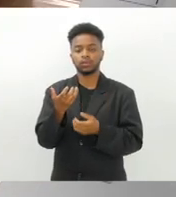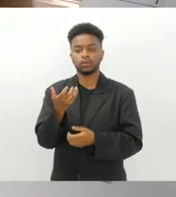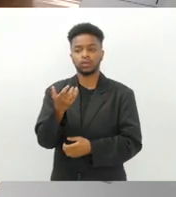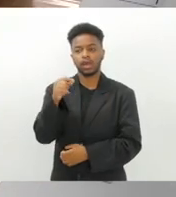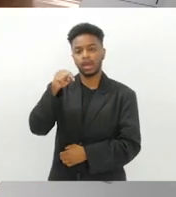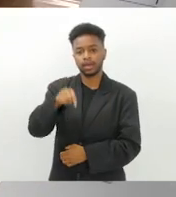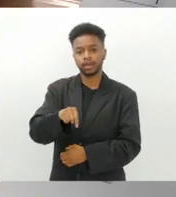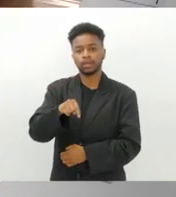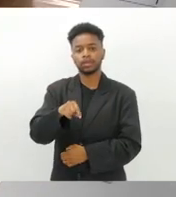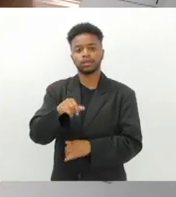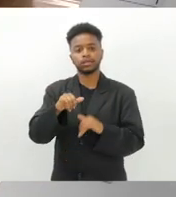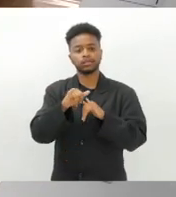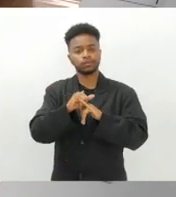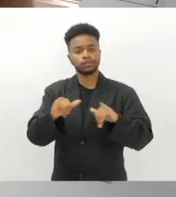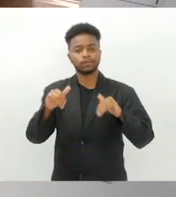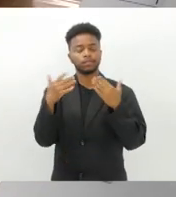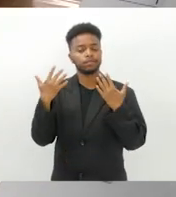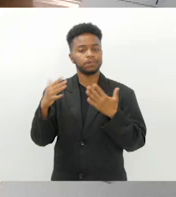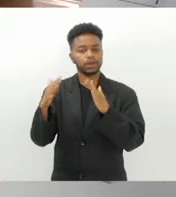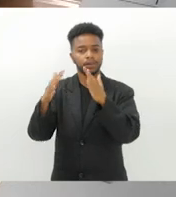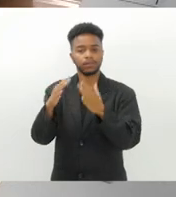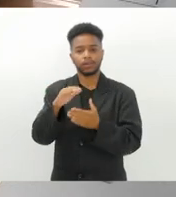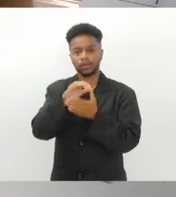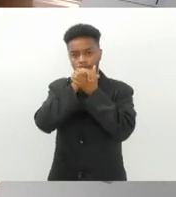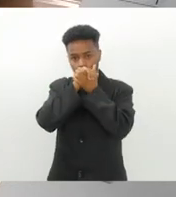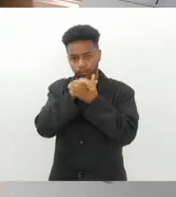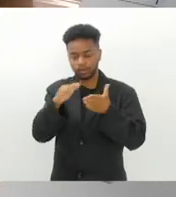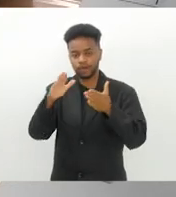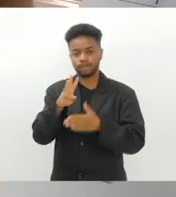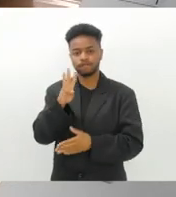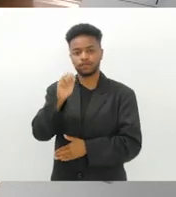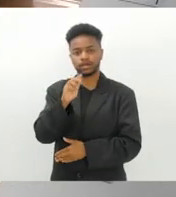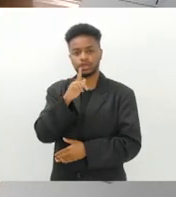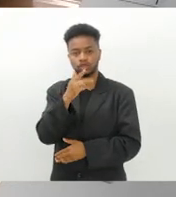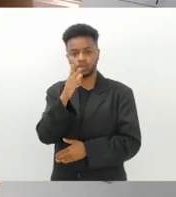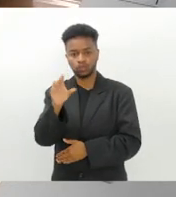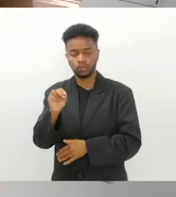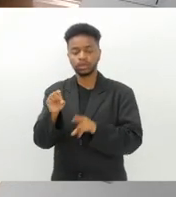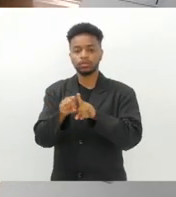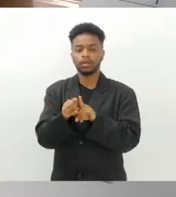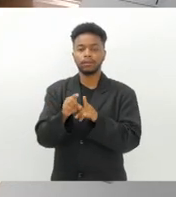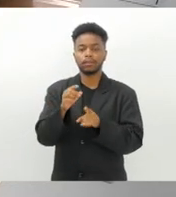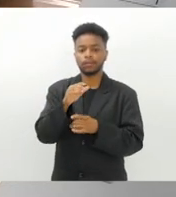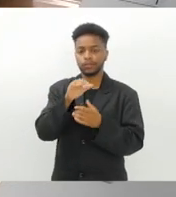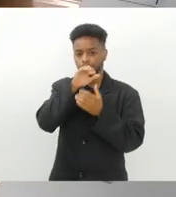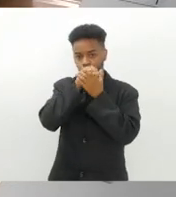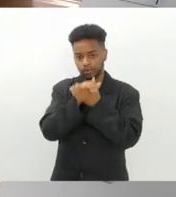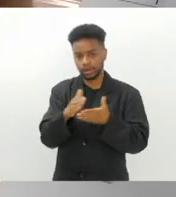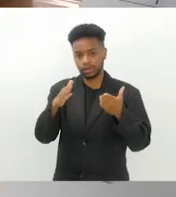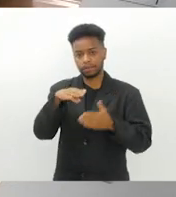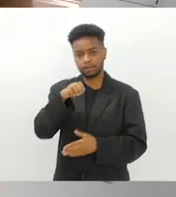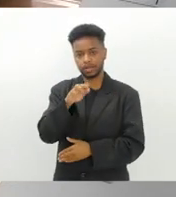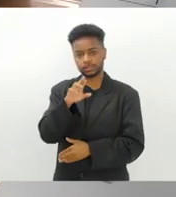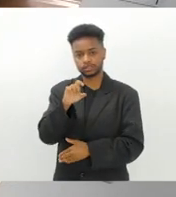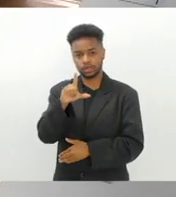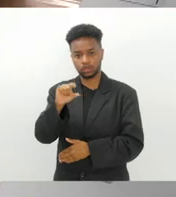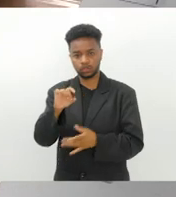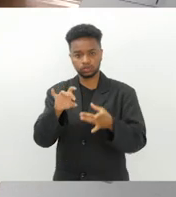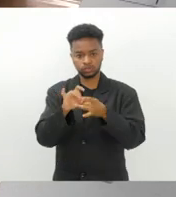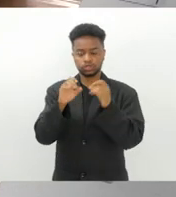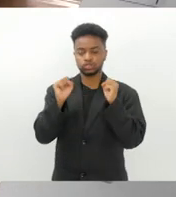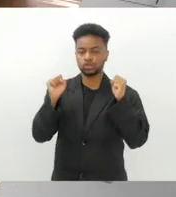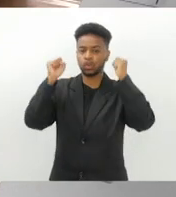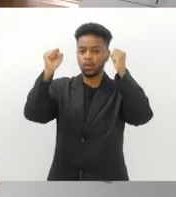né, publicamente parabenizar, né, o pai Vaguinho Macumba, o pai Marcelo de Xangô, pela iniciativa de